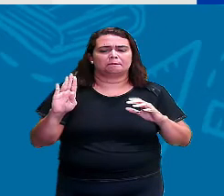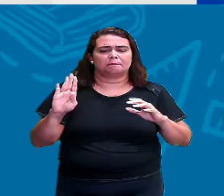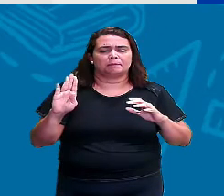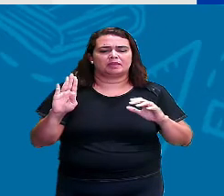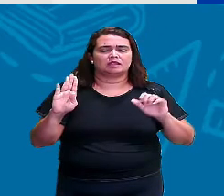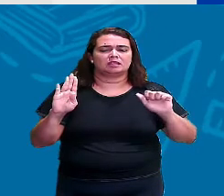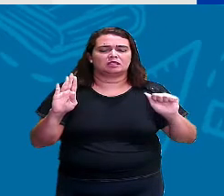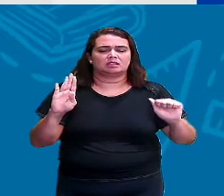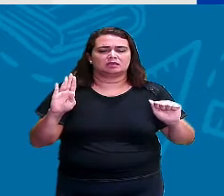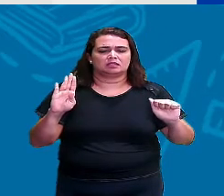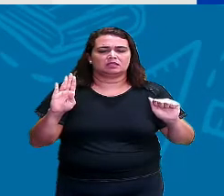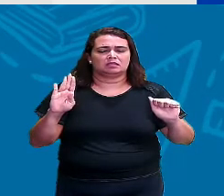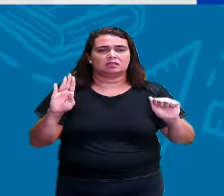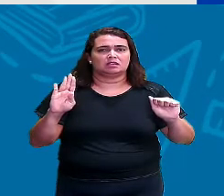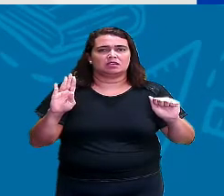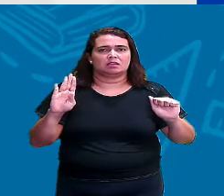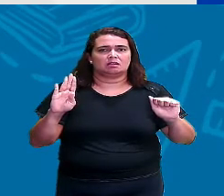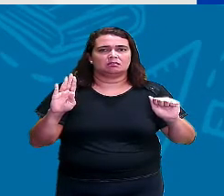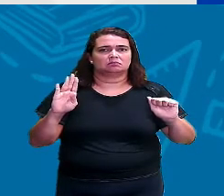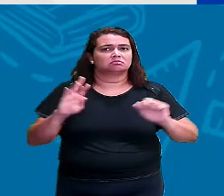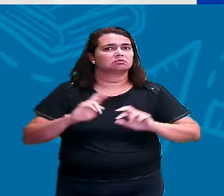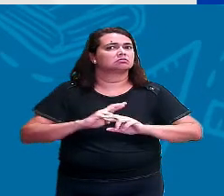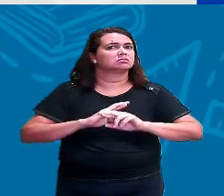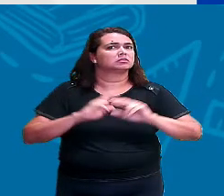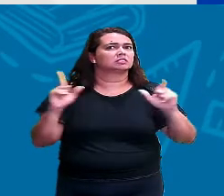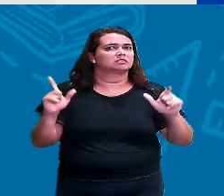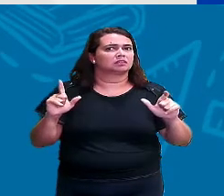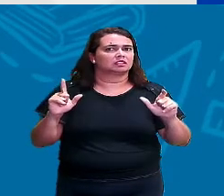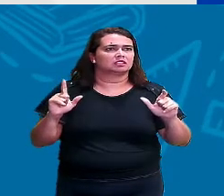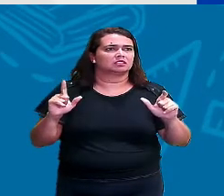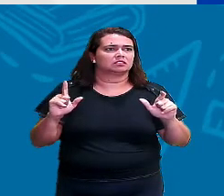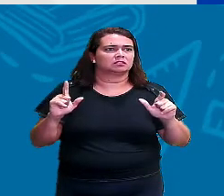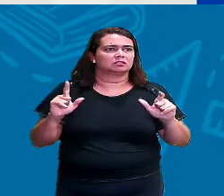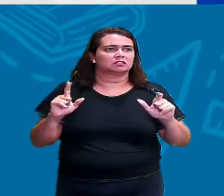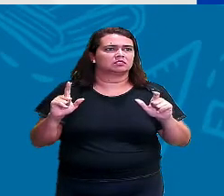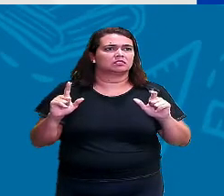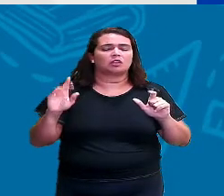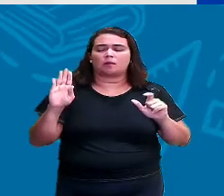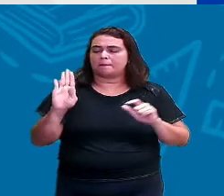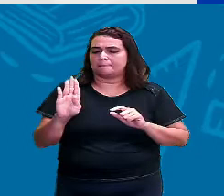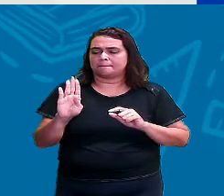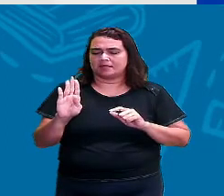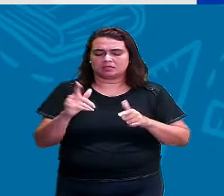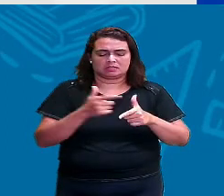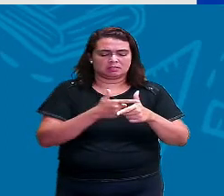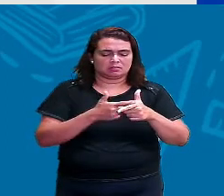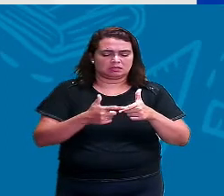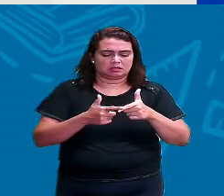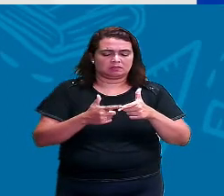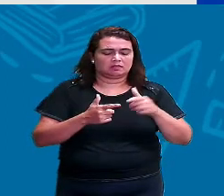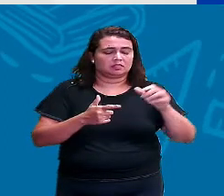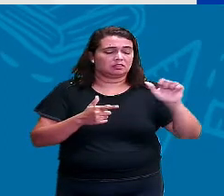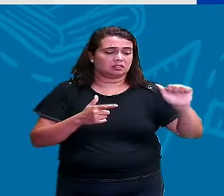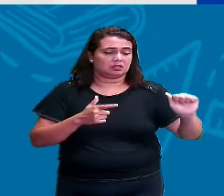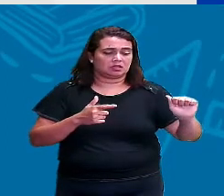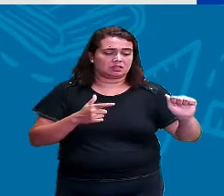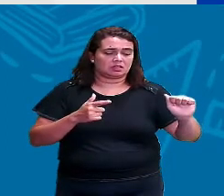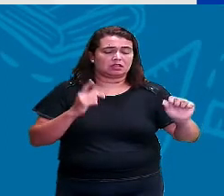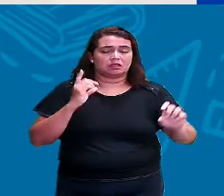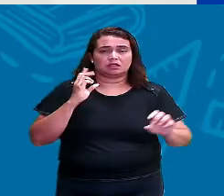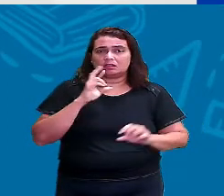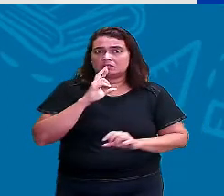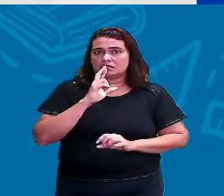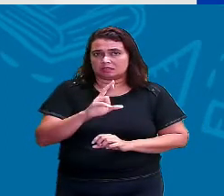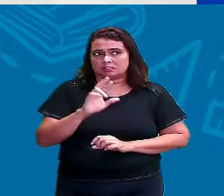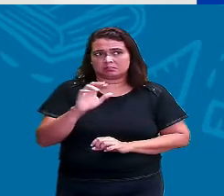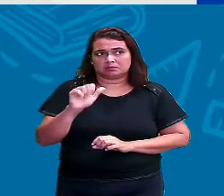e A não dependem um do outro. E se eu pegar B e dividir pelo valor de A, eu vou ter a